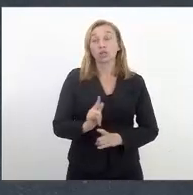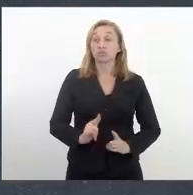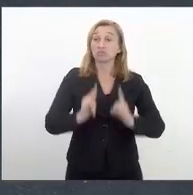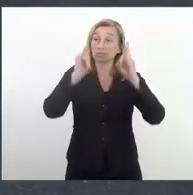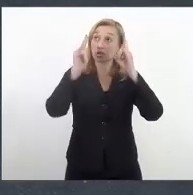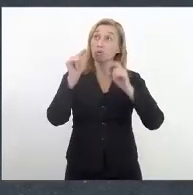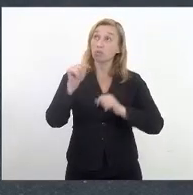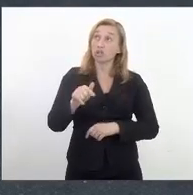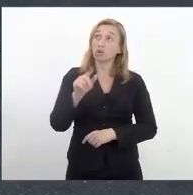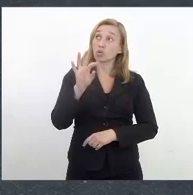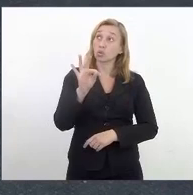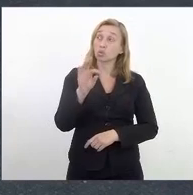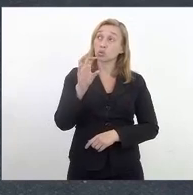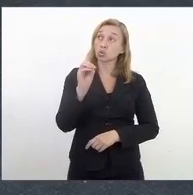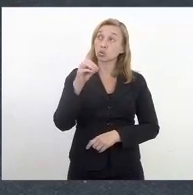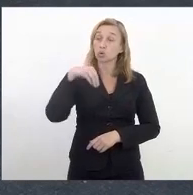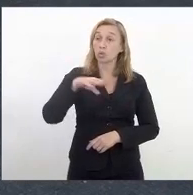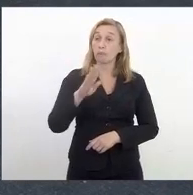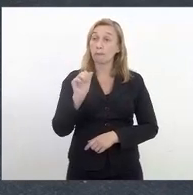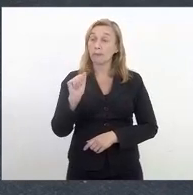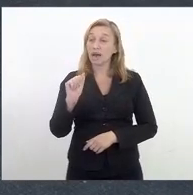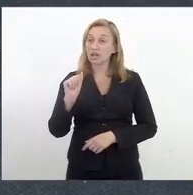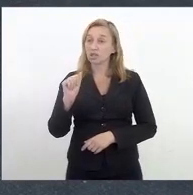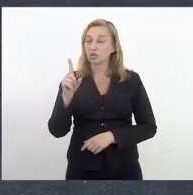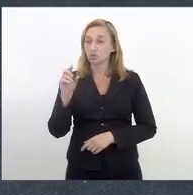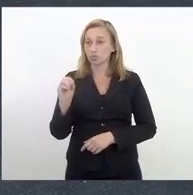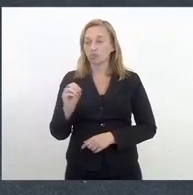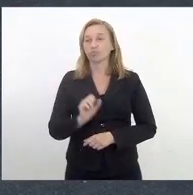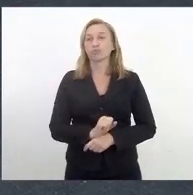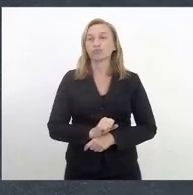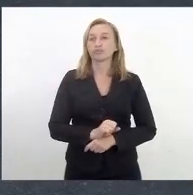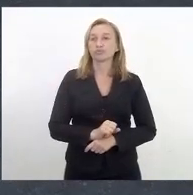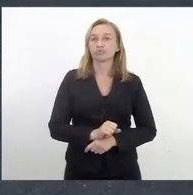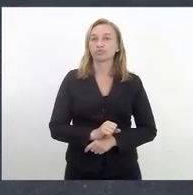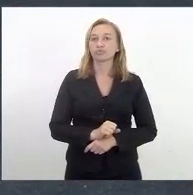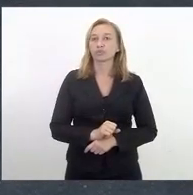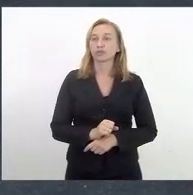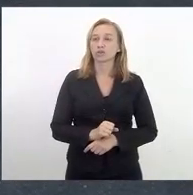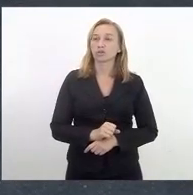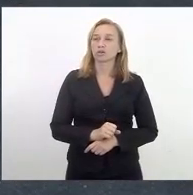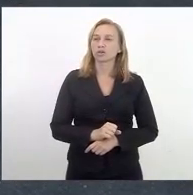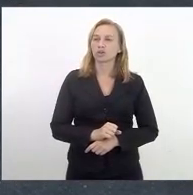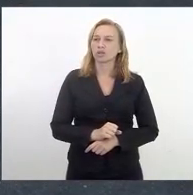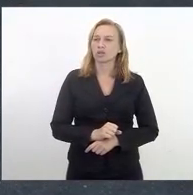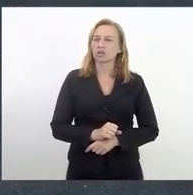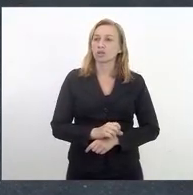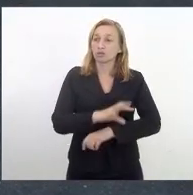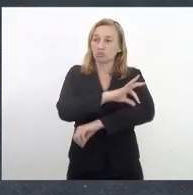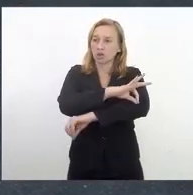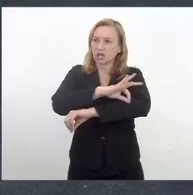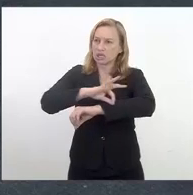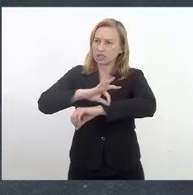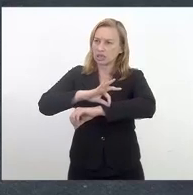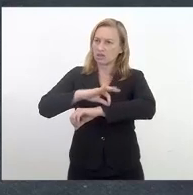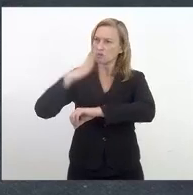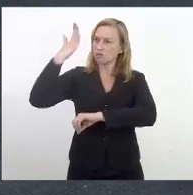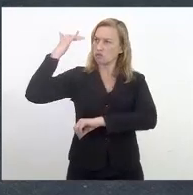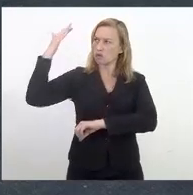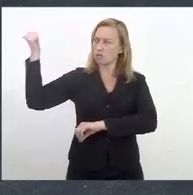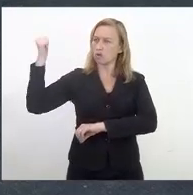prédio tombado o que faz hoje é um grande arquiteto Ivanir e urbanista